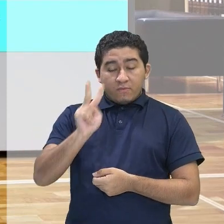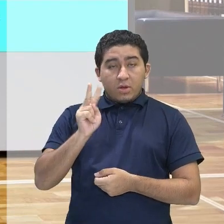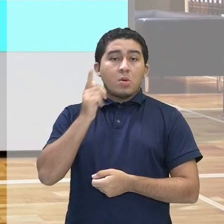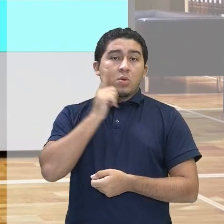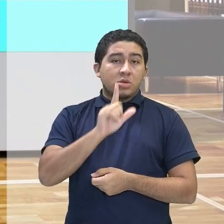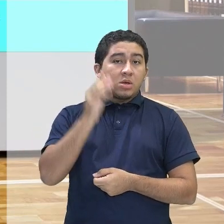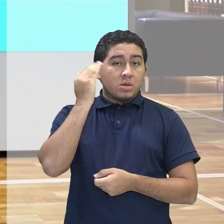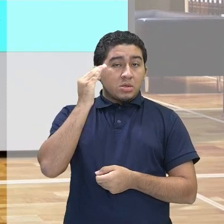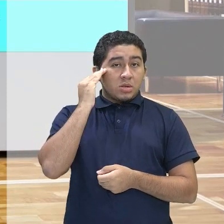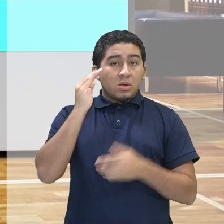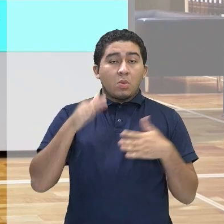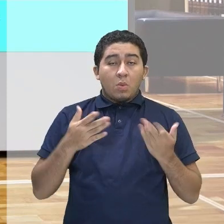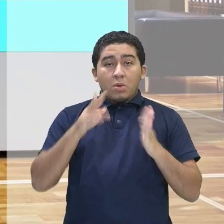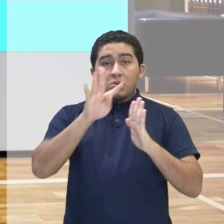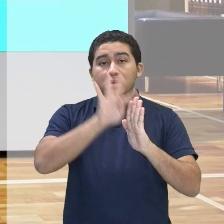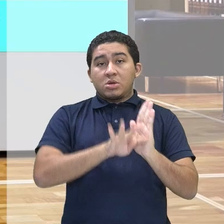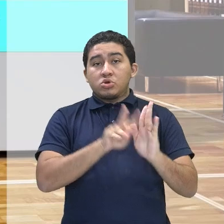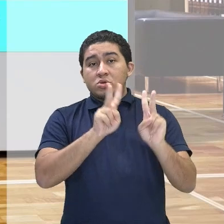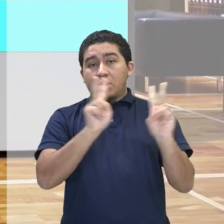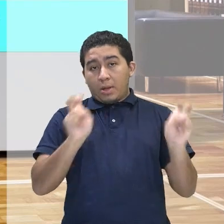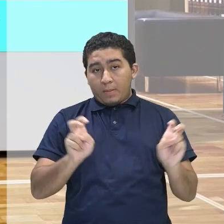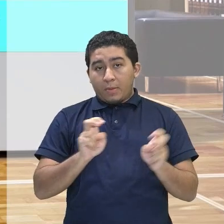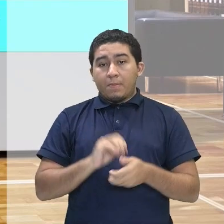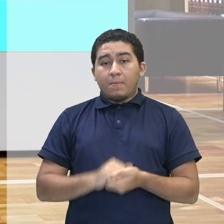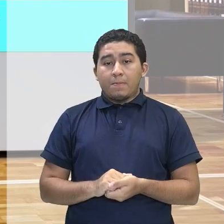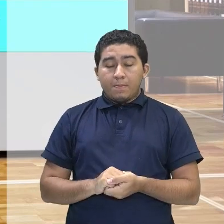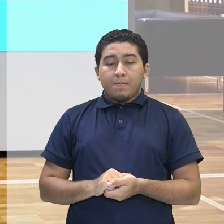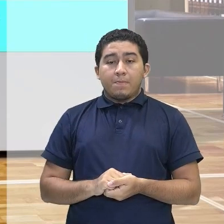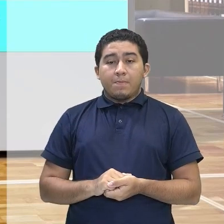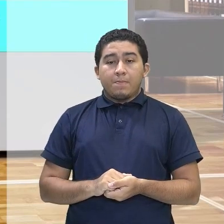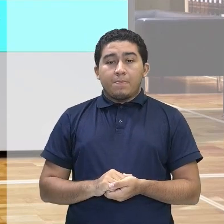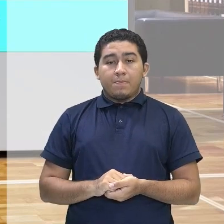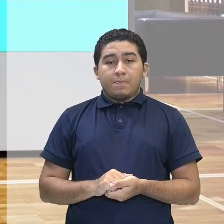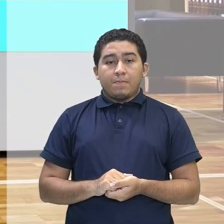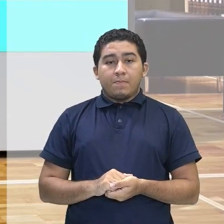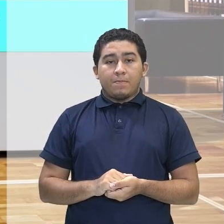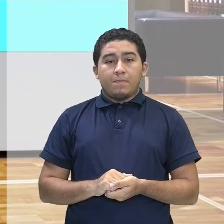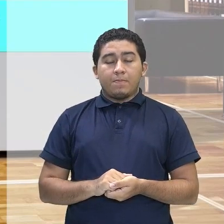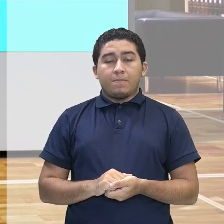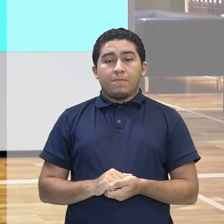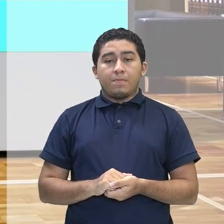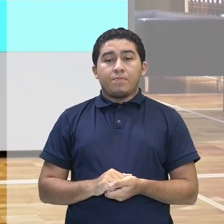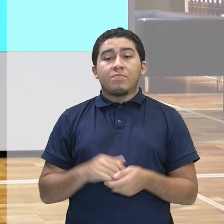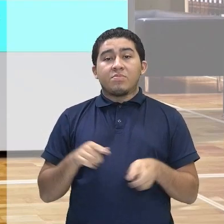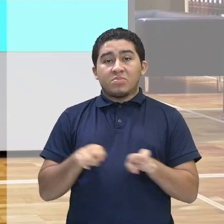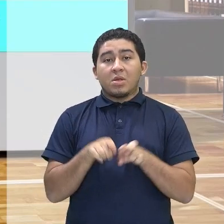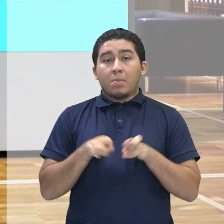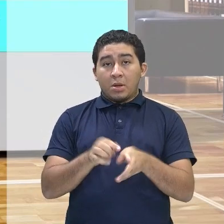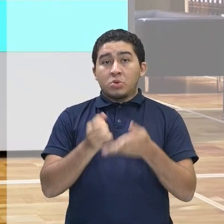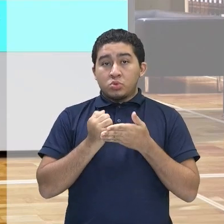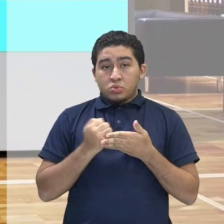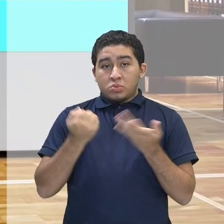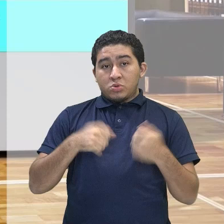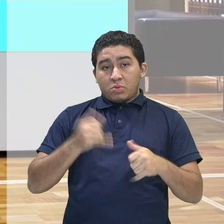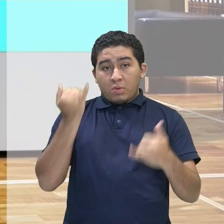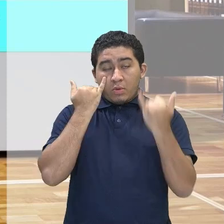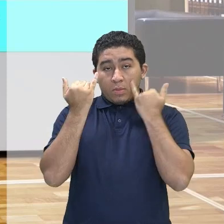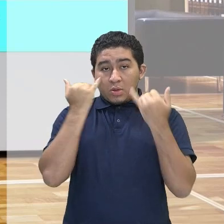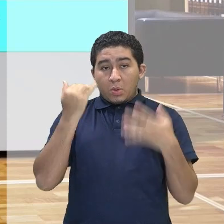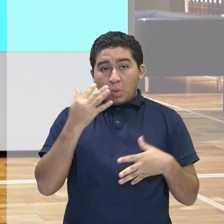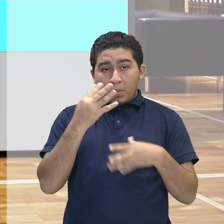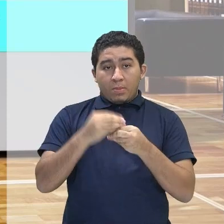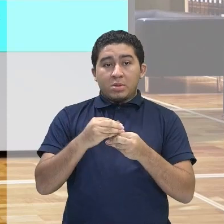aquele texto estava falando, certo? Além dos gráficos também que nos ajudam e as tabelas, né? Quando você tem